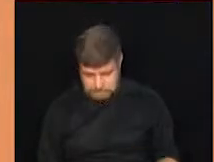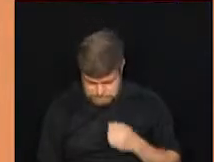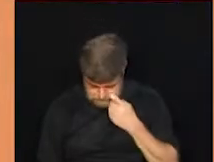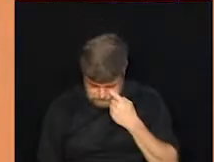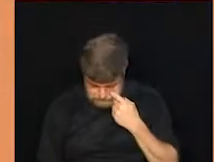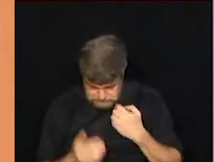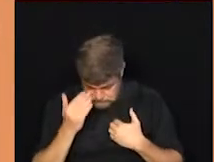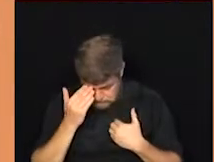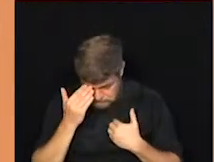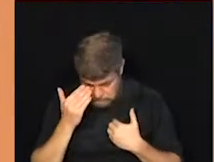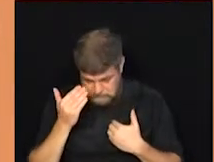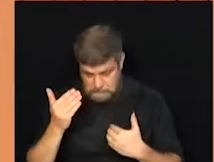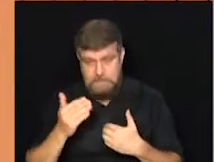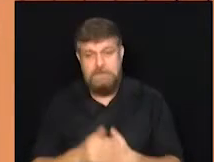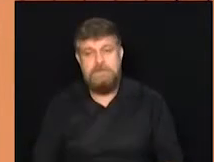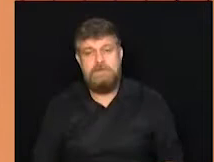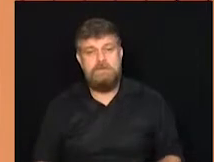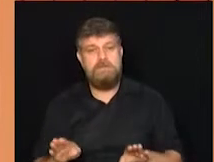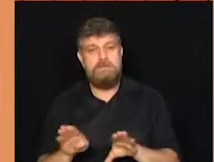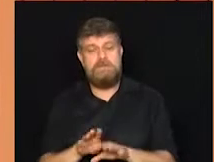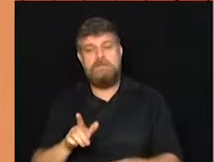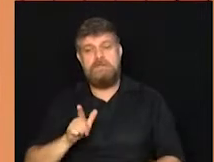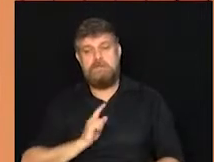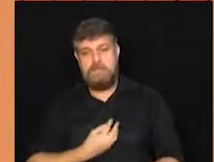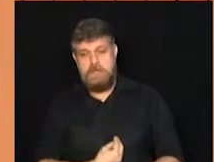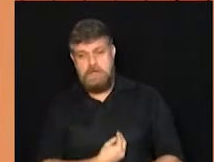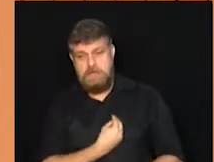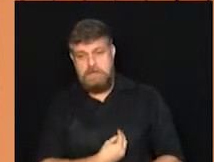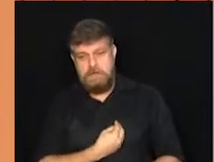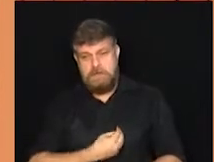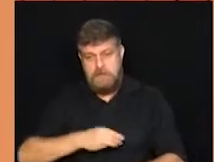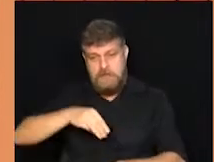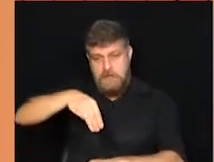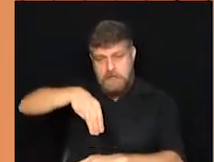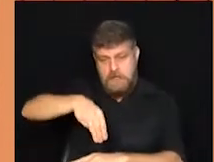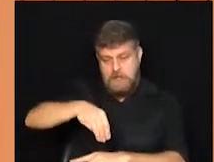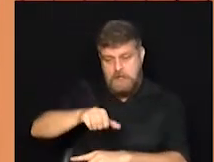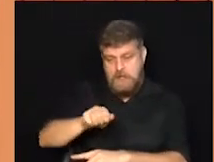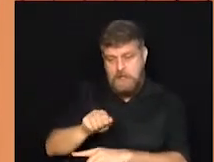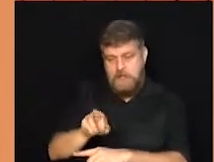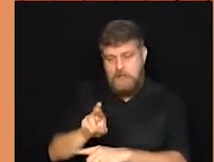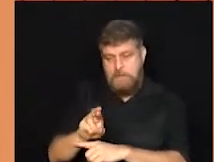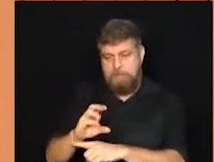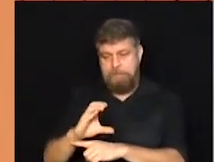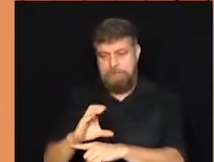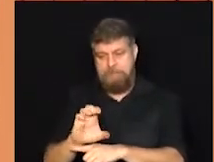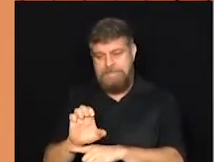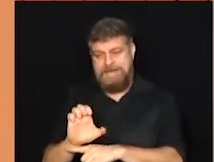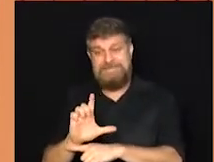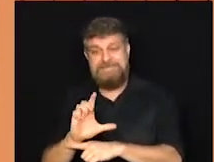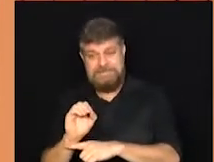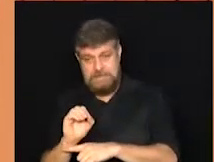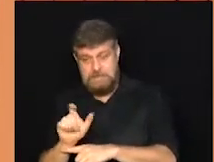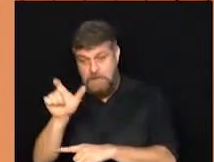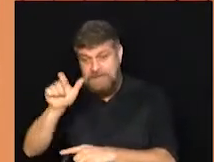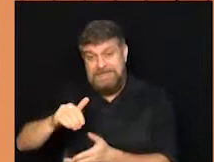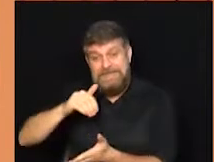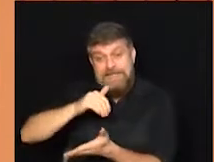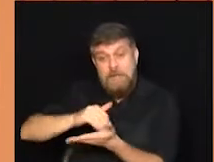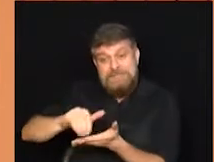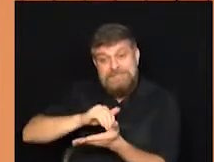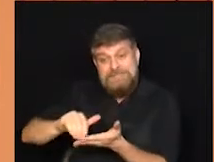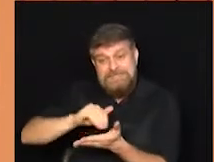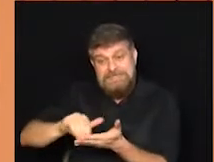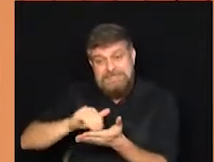Obrigada, Mônica. Aqui conosco também entrou o Marcelo Rezende, que ele é secretário executivo